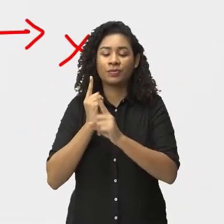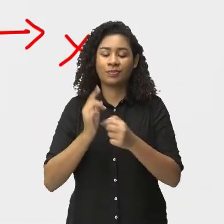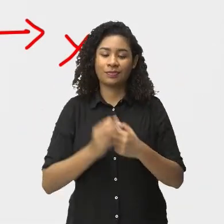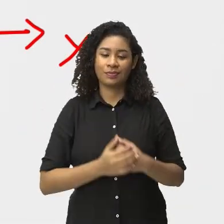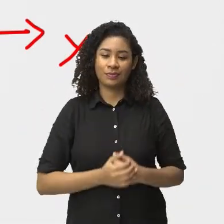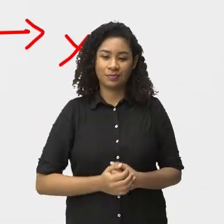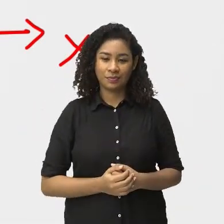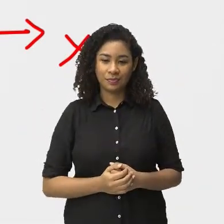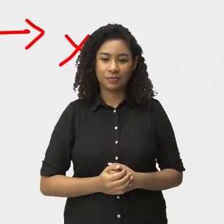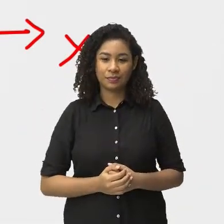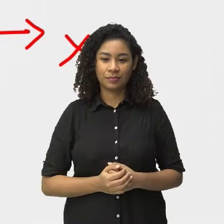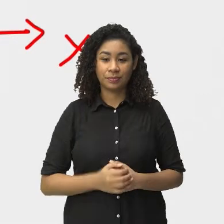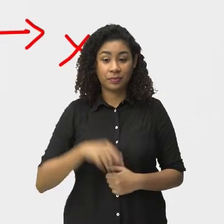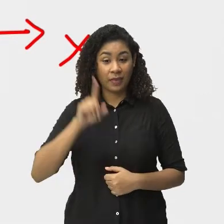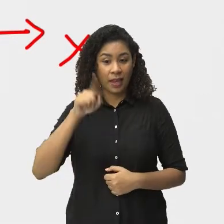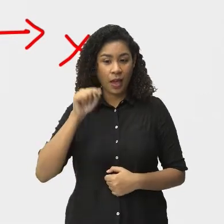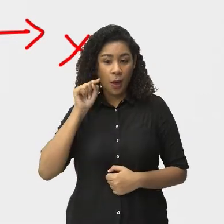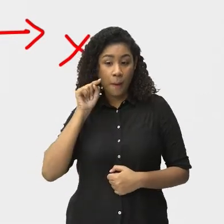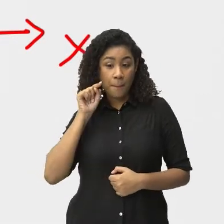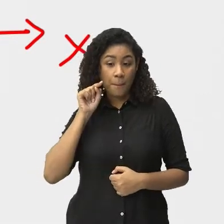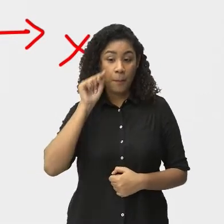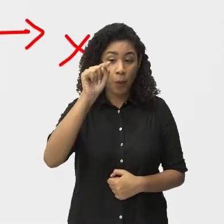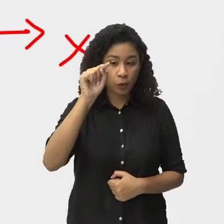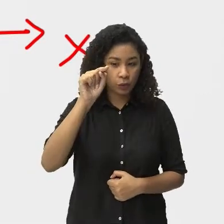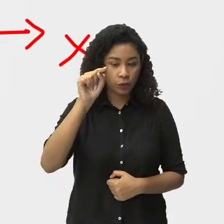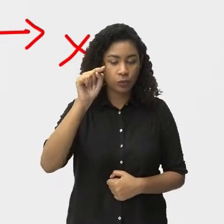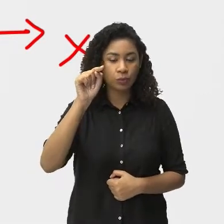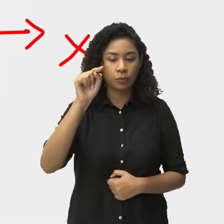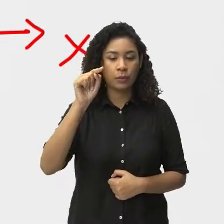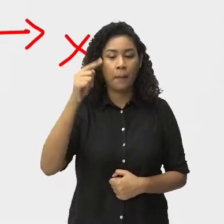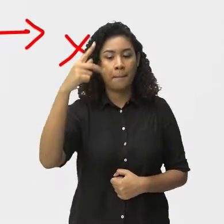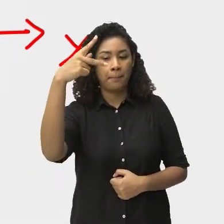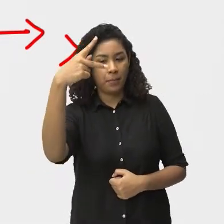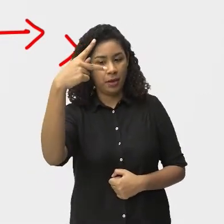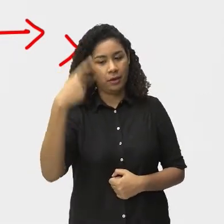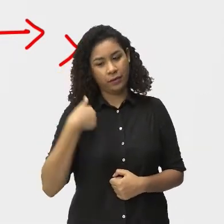A distância do ponto P, vou chamar aqui de ponto P, tá?